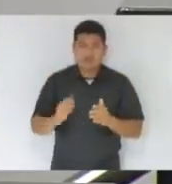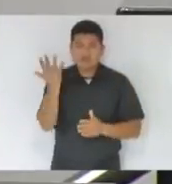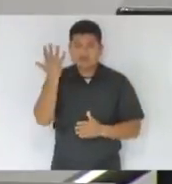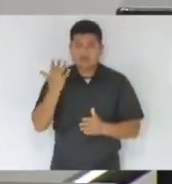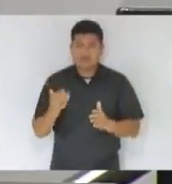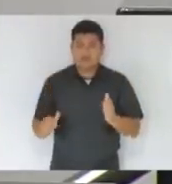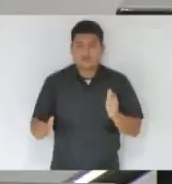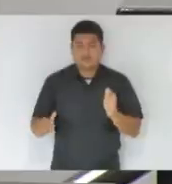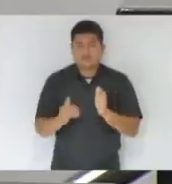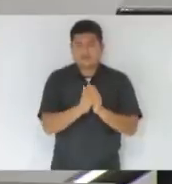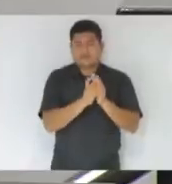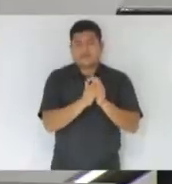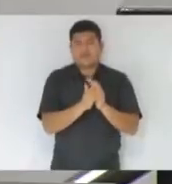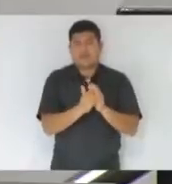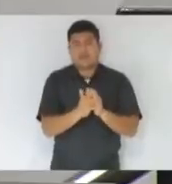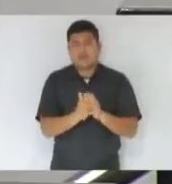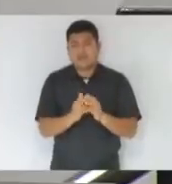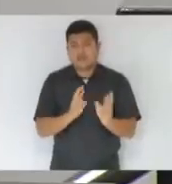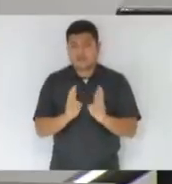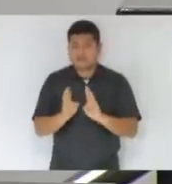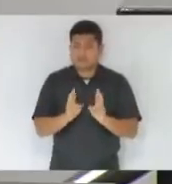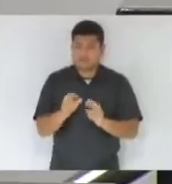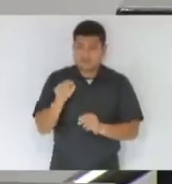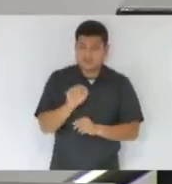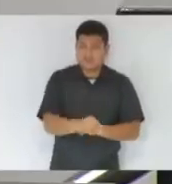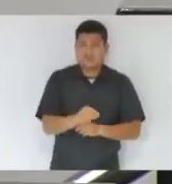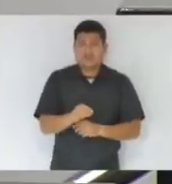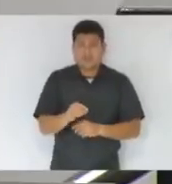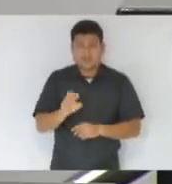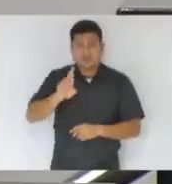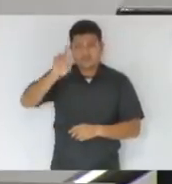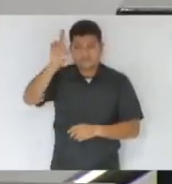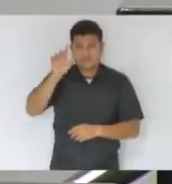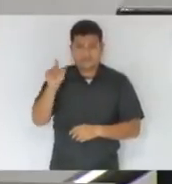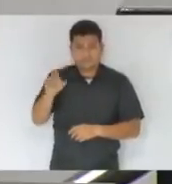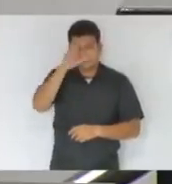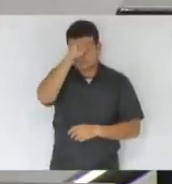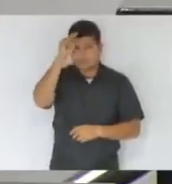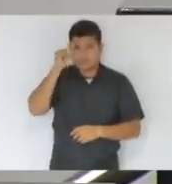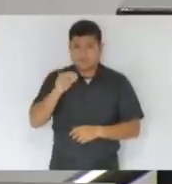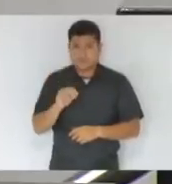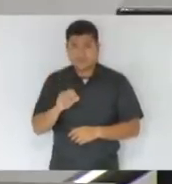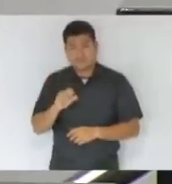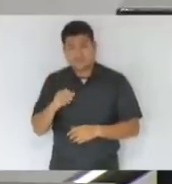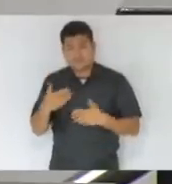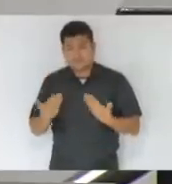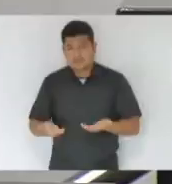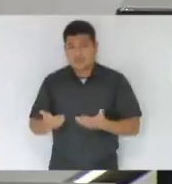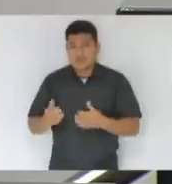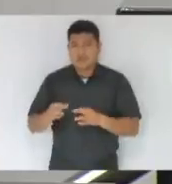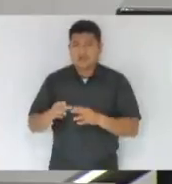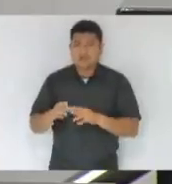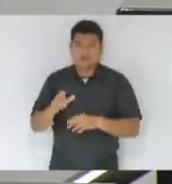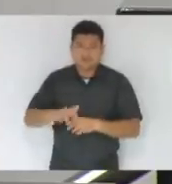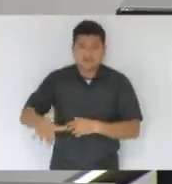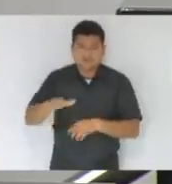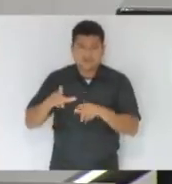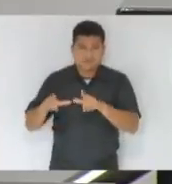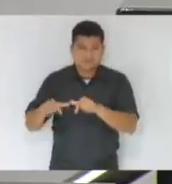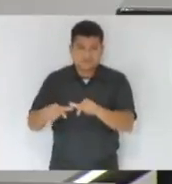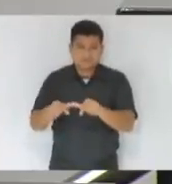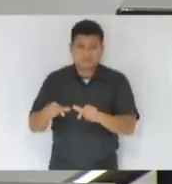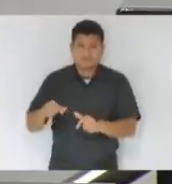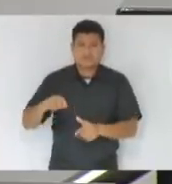num acordo, foi feito que, em vez de a Amures assinar esse convênio com as